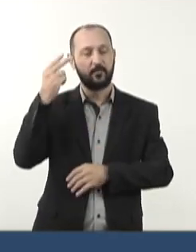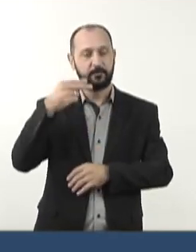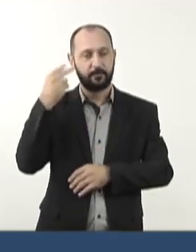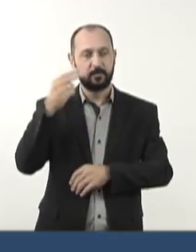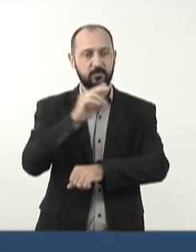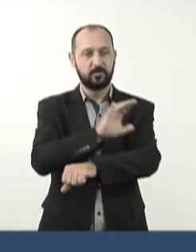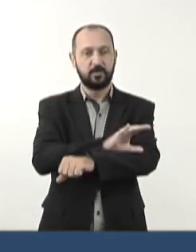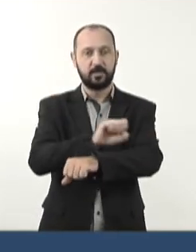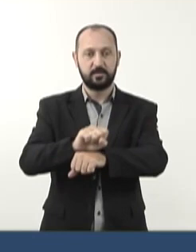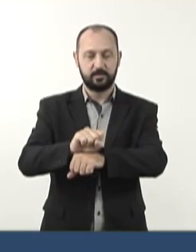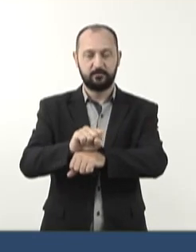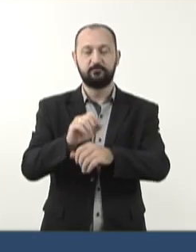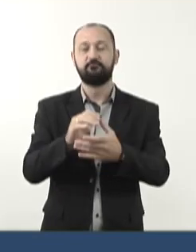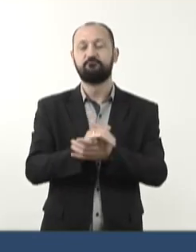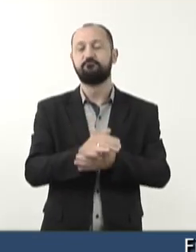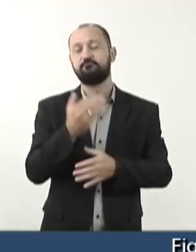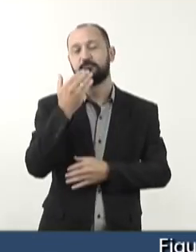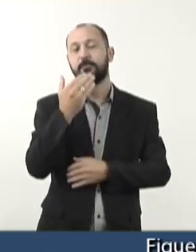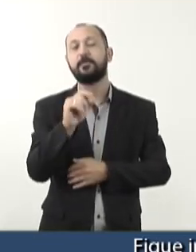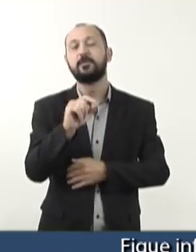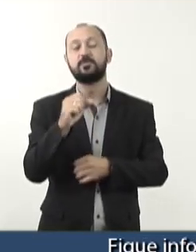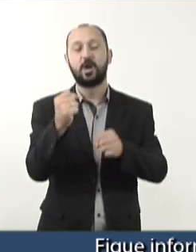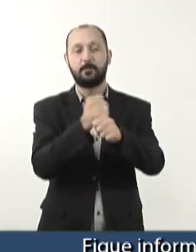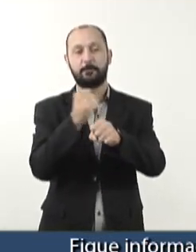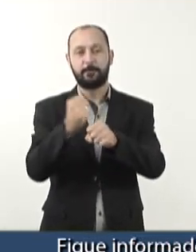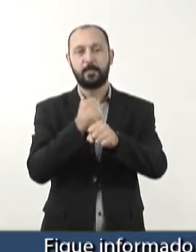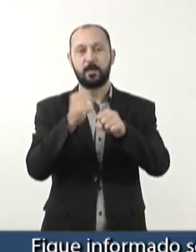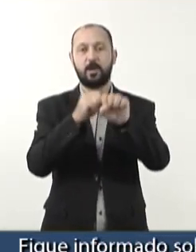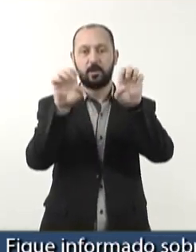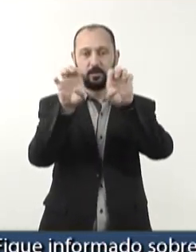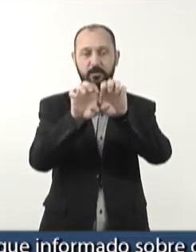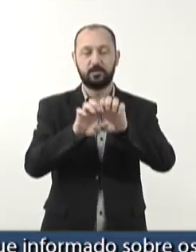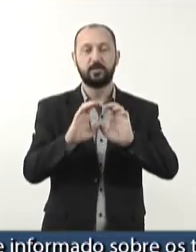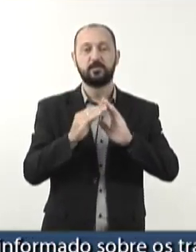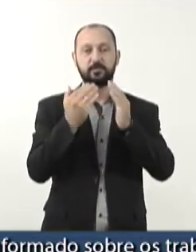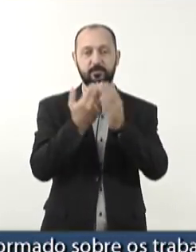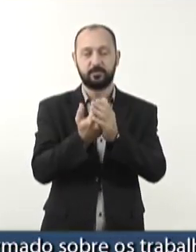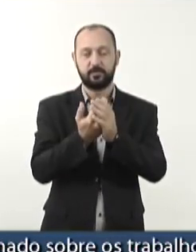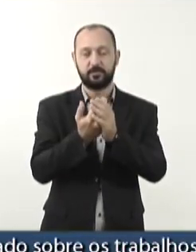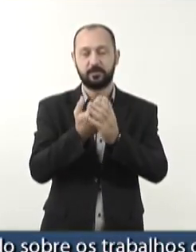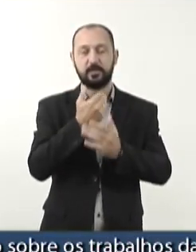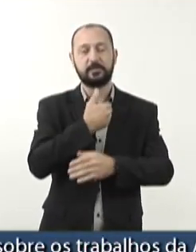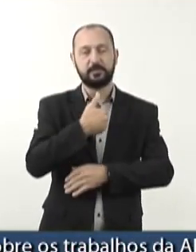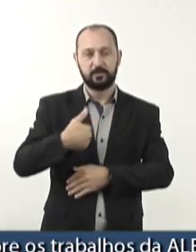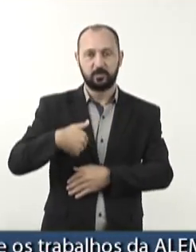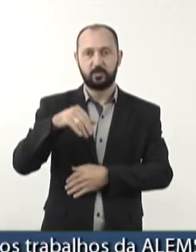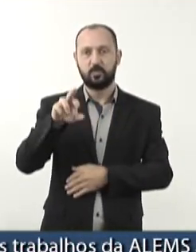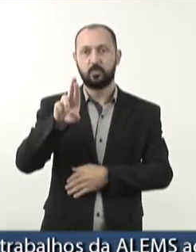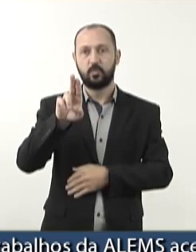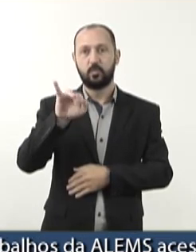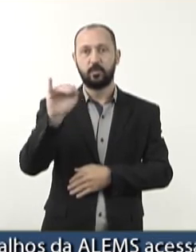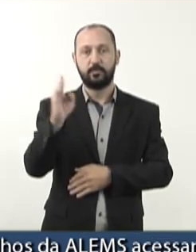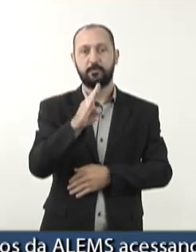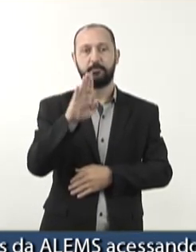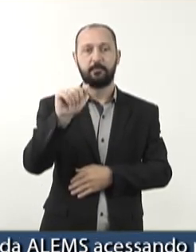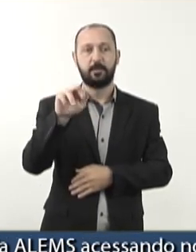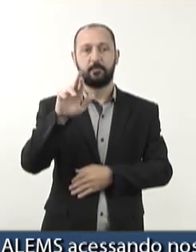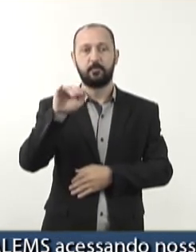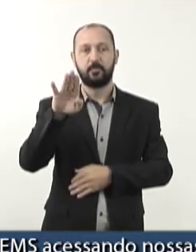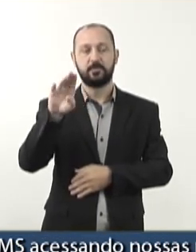de Cacilândia, pedindo então a reforma estrutural da Escola Estadual Rui Barbosa.